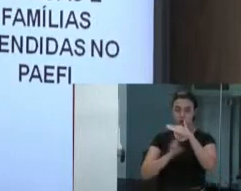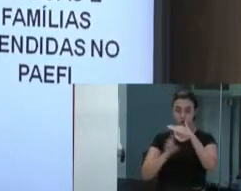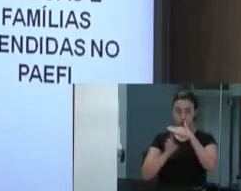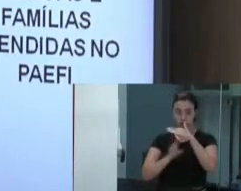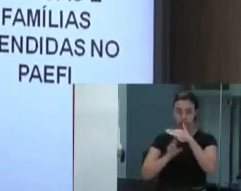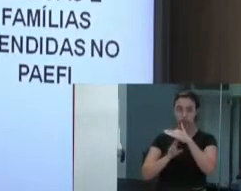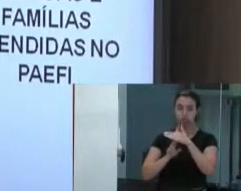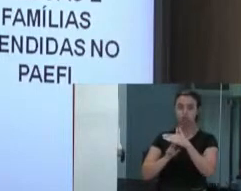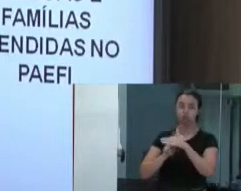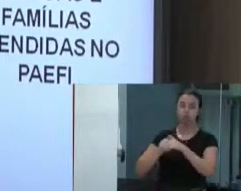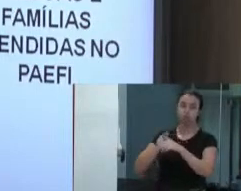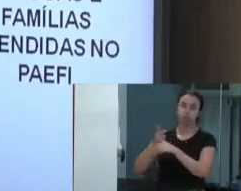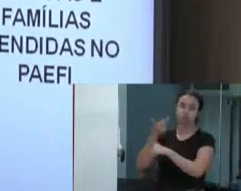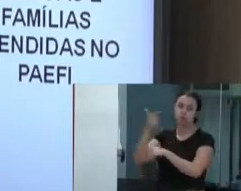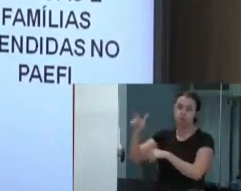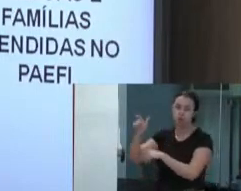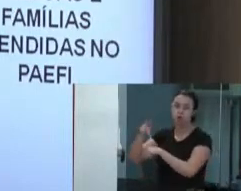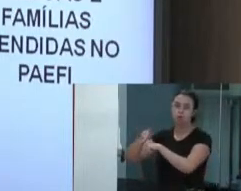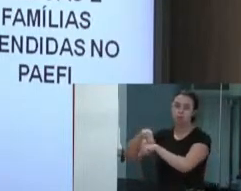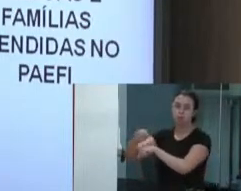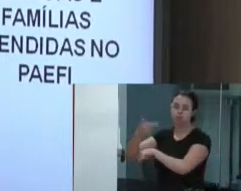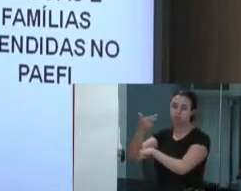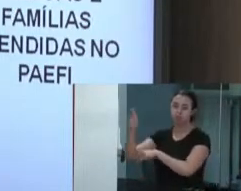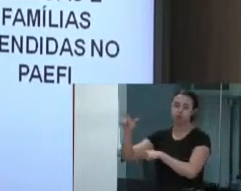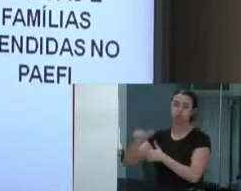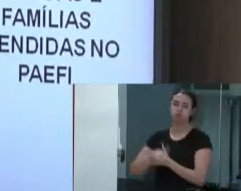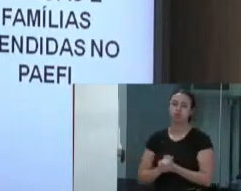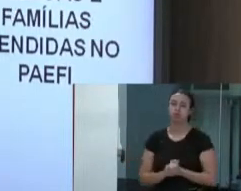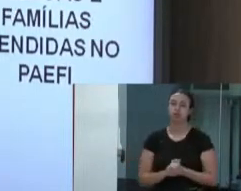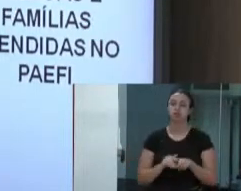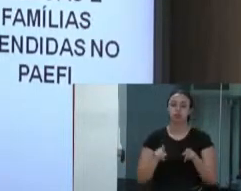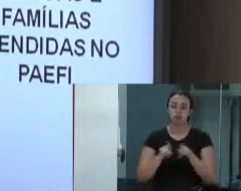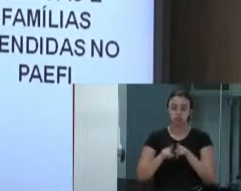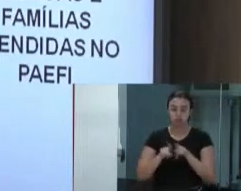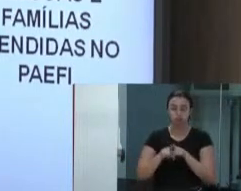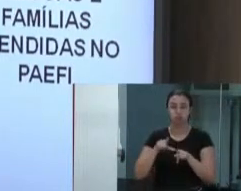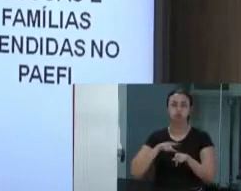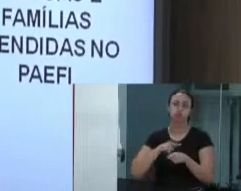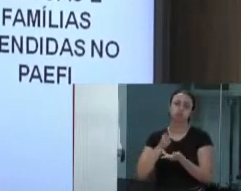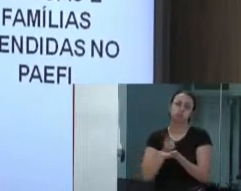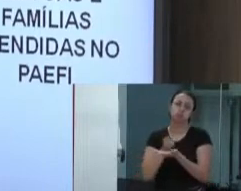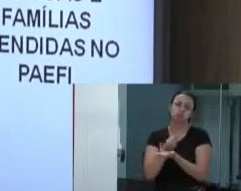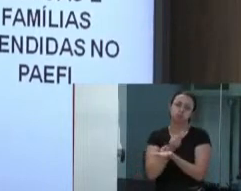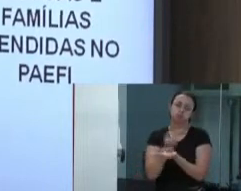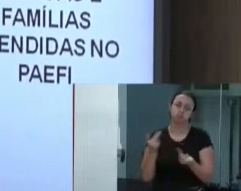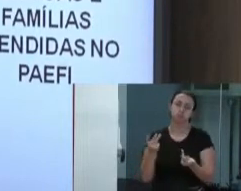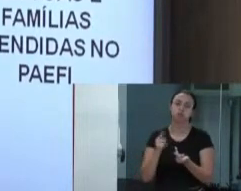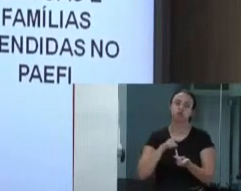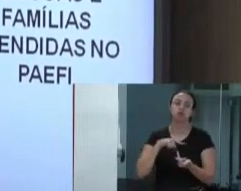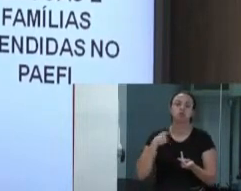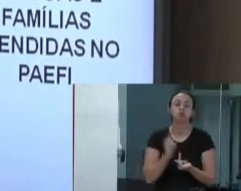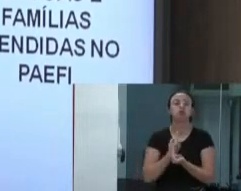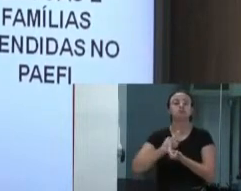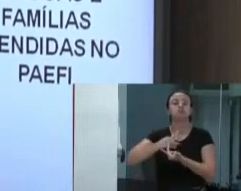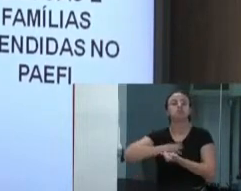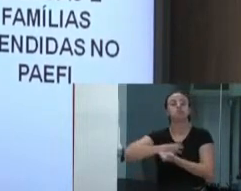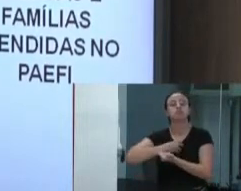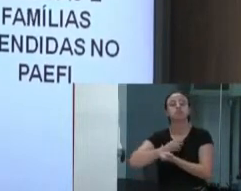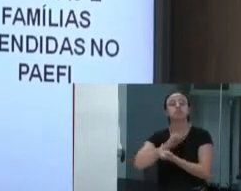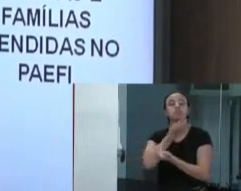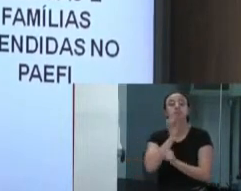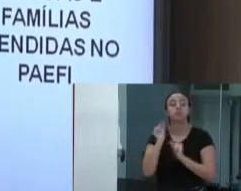marca da metade dos que foram concedidos o ano passado, né? A abordagem, a mesma coisa, né? E a gente comemora aí o número